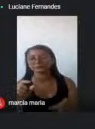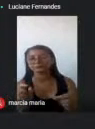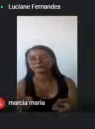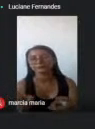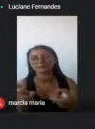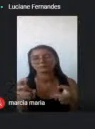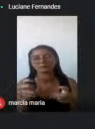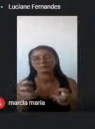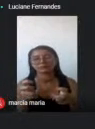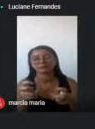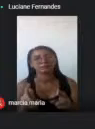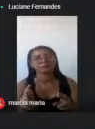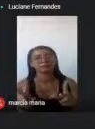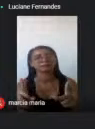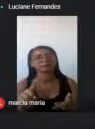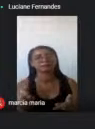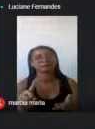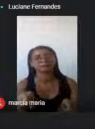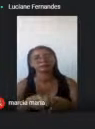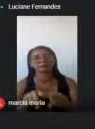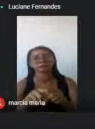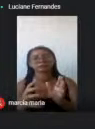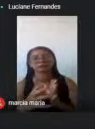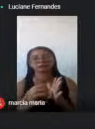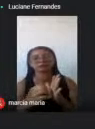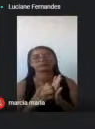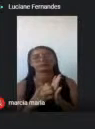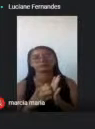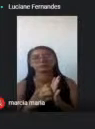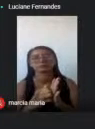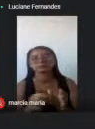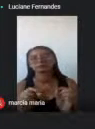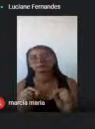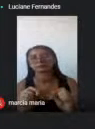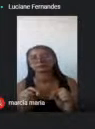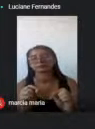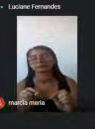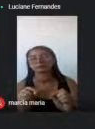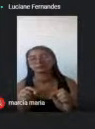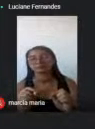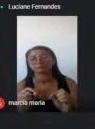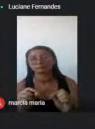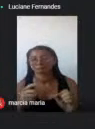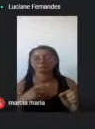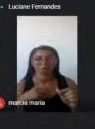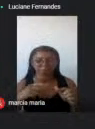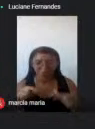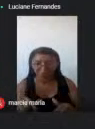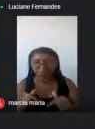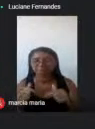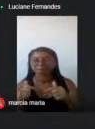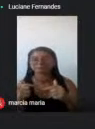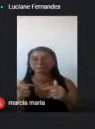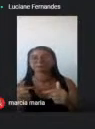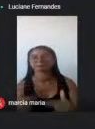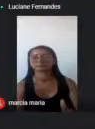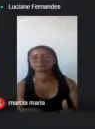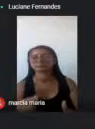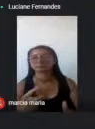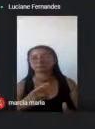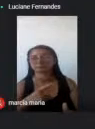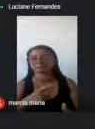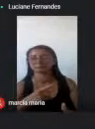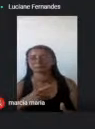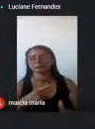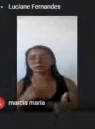fala de HIV, por exemplo, certo? É onde está justamente o grande desafio, que é a população